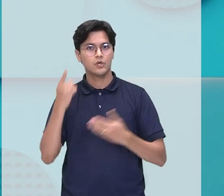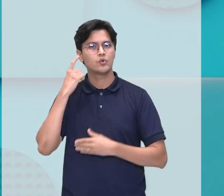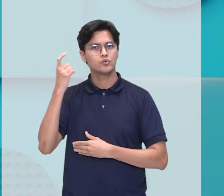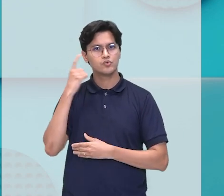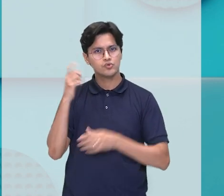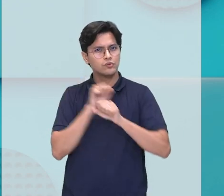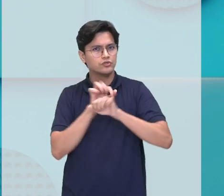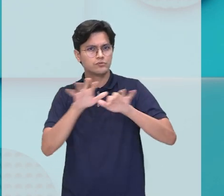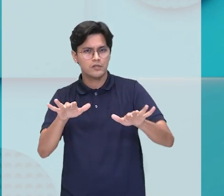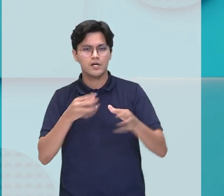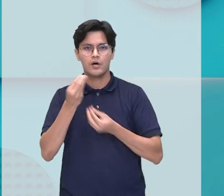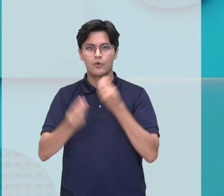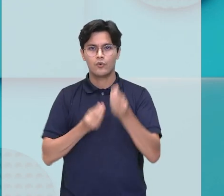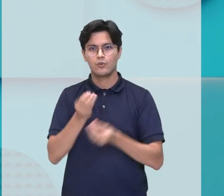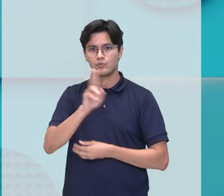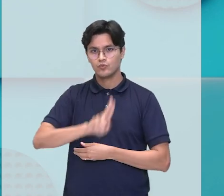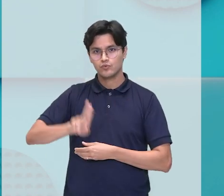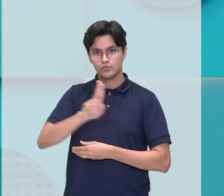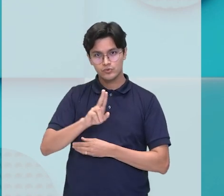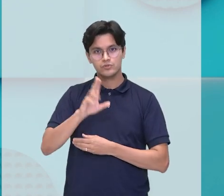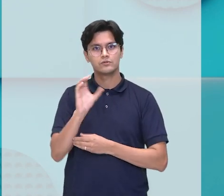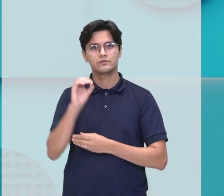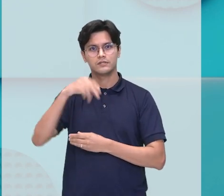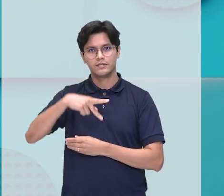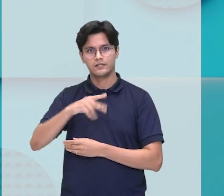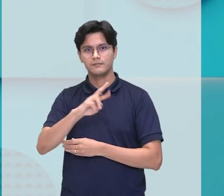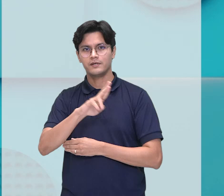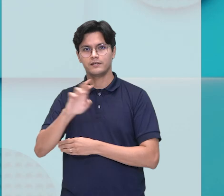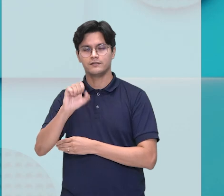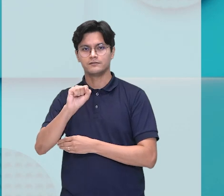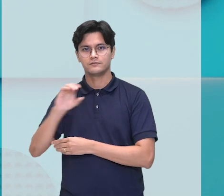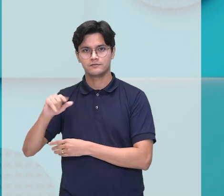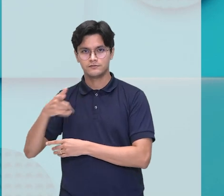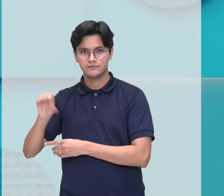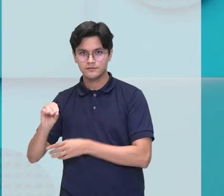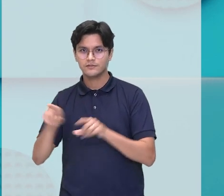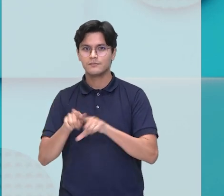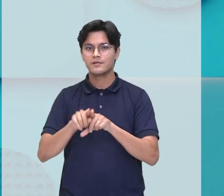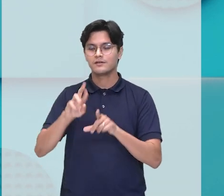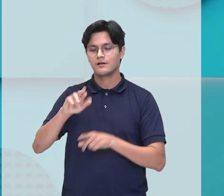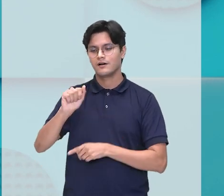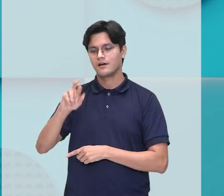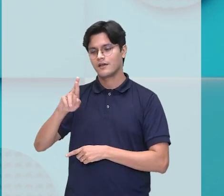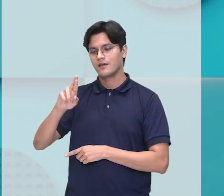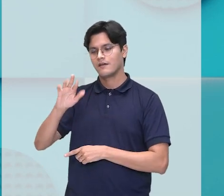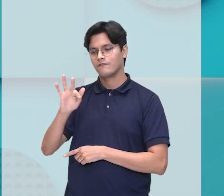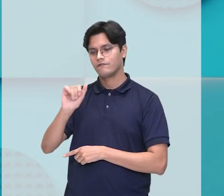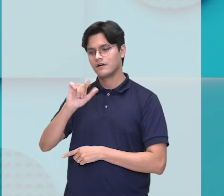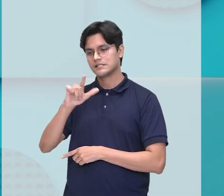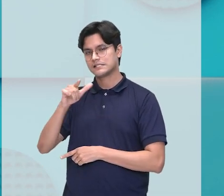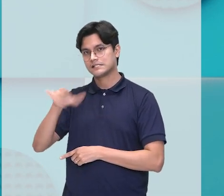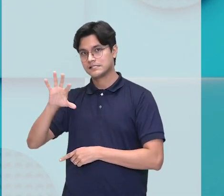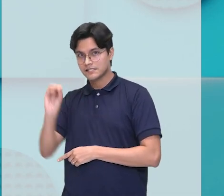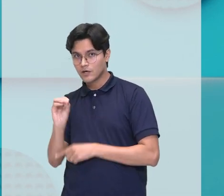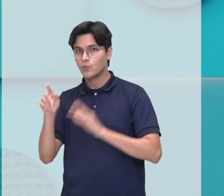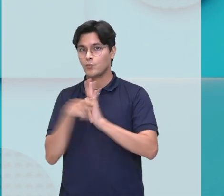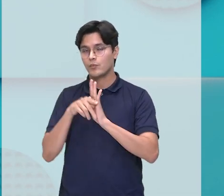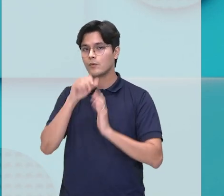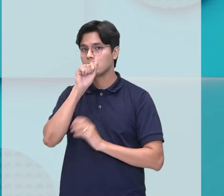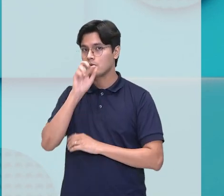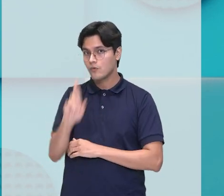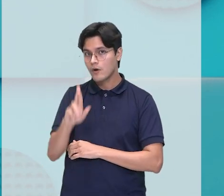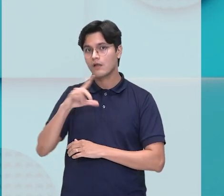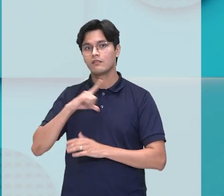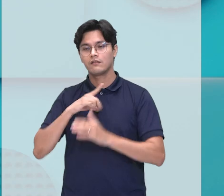partir das constantes compressões e rarefações desse ar. E aí vai ter a fonte, que é o emissor do som, e esse som